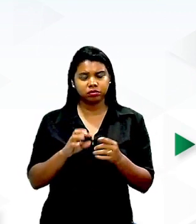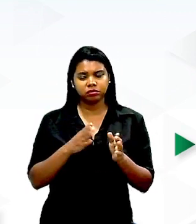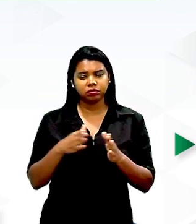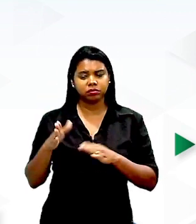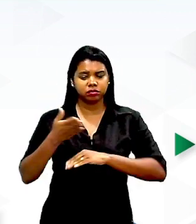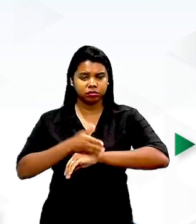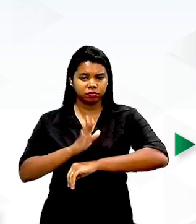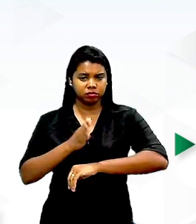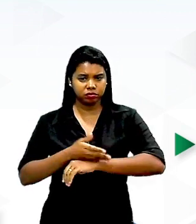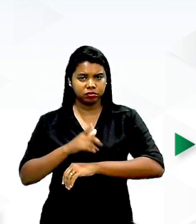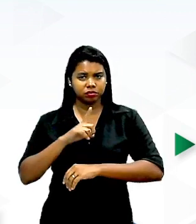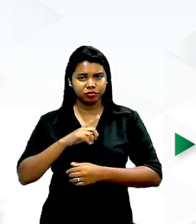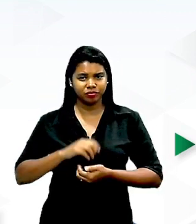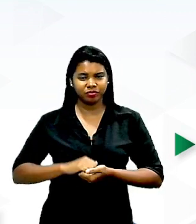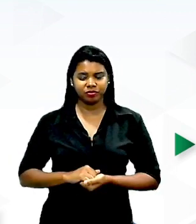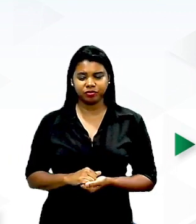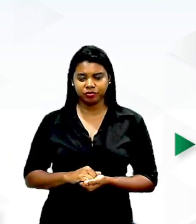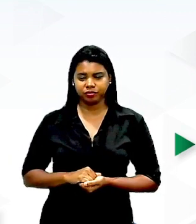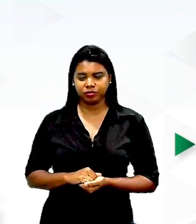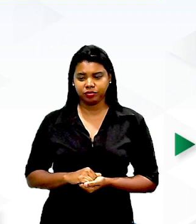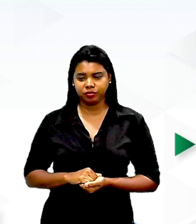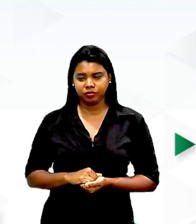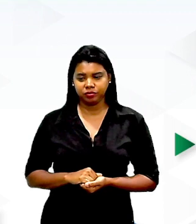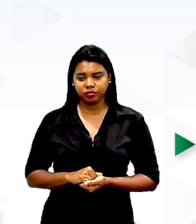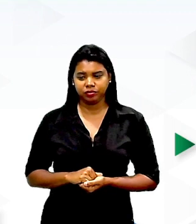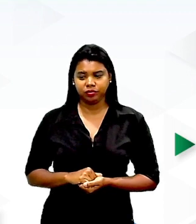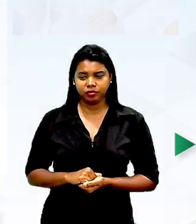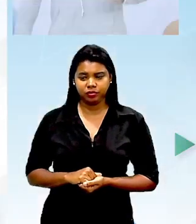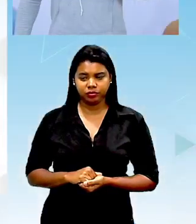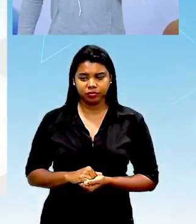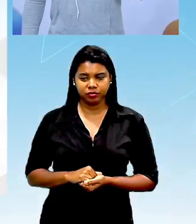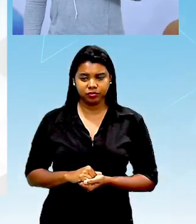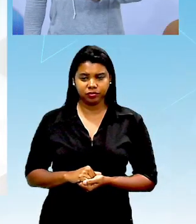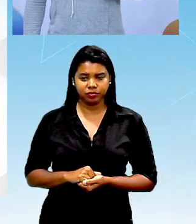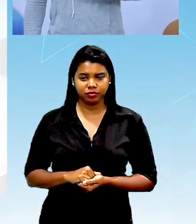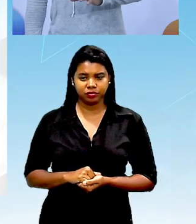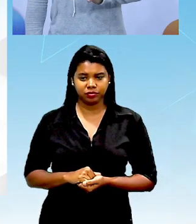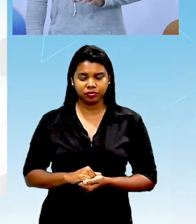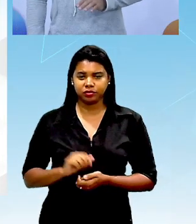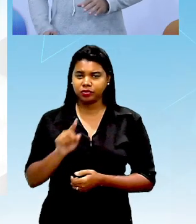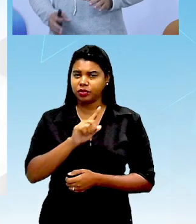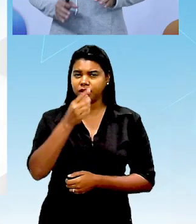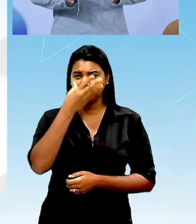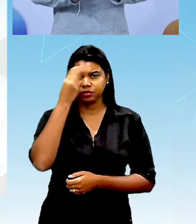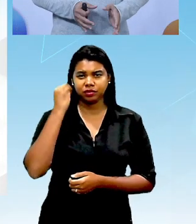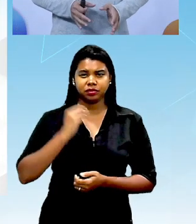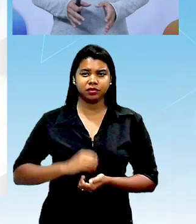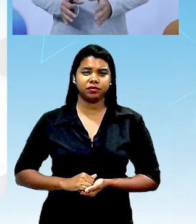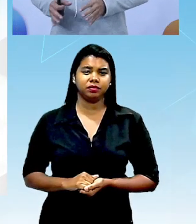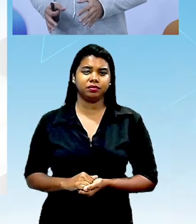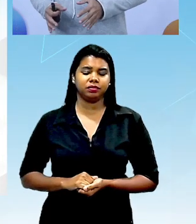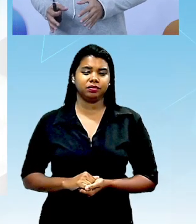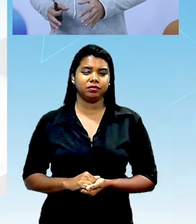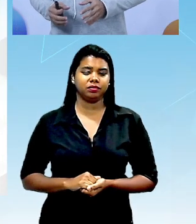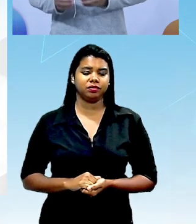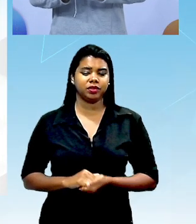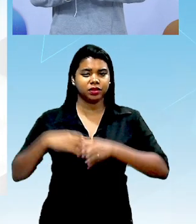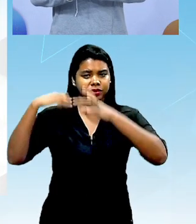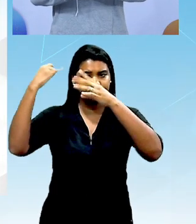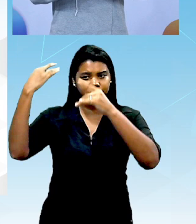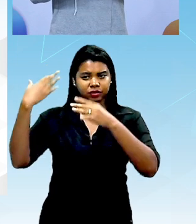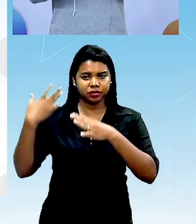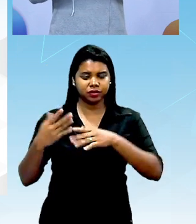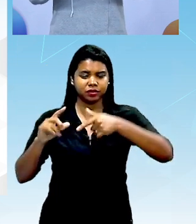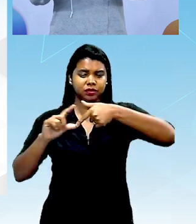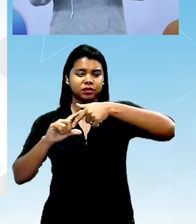prático para obter esses ângulos. Aí, ó, traz para mim aqui, Manuel, por favor. Não esquece que quando a gente fala de geometria, ela não